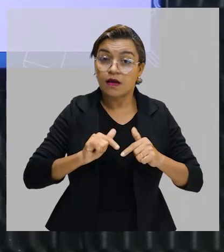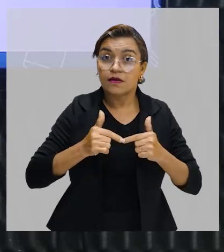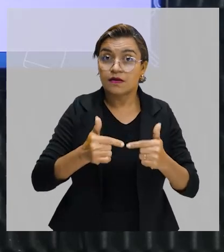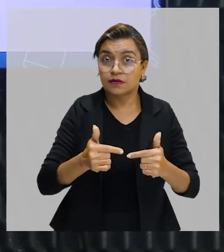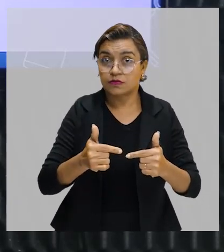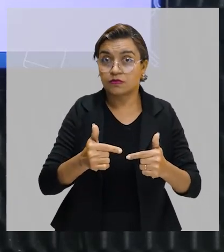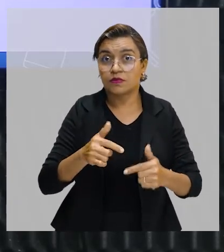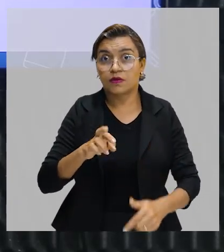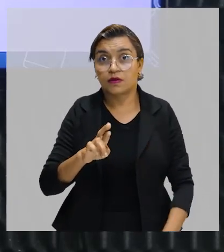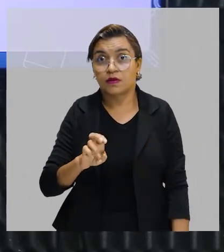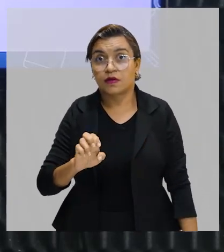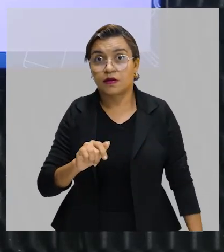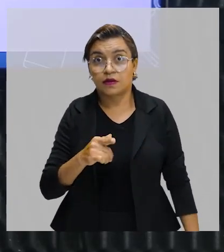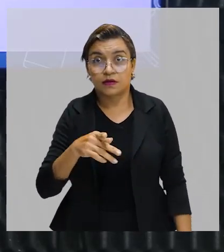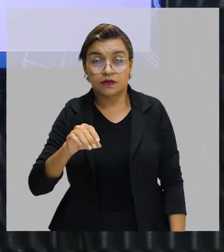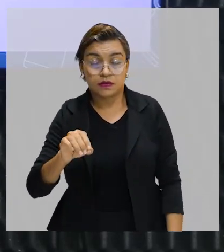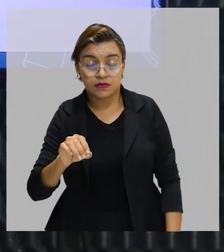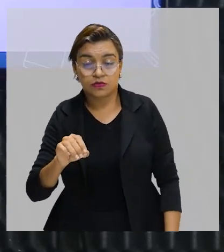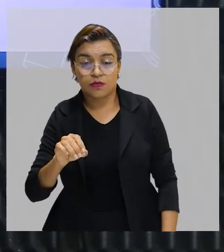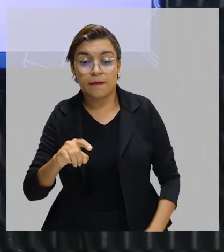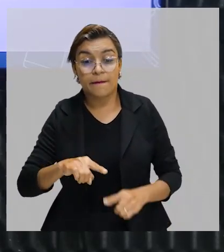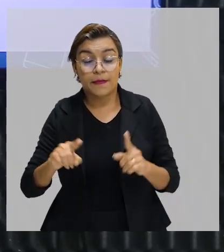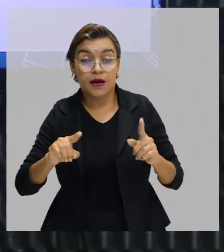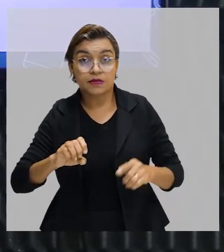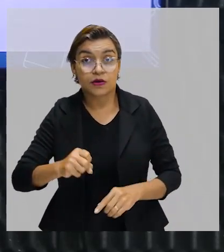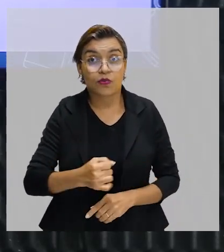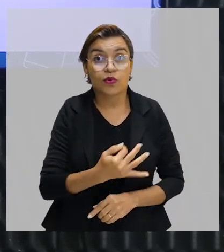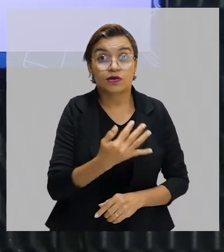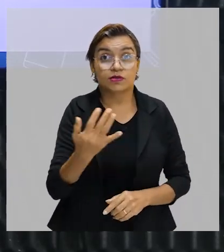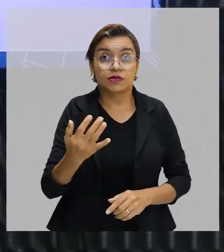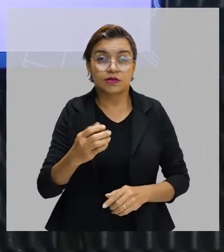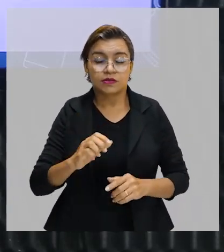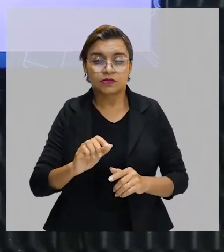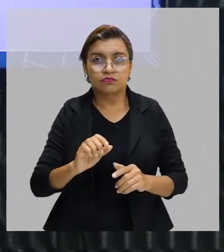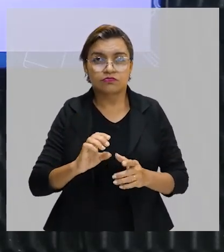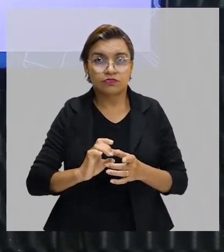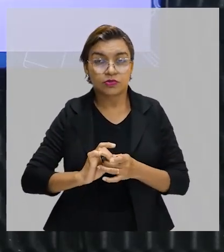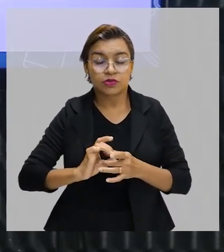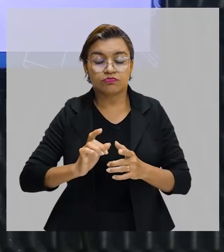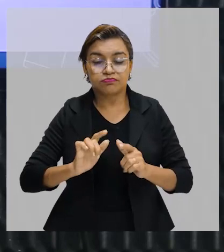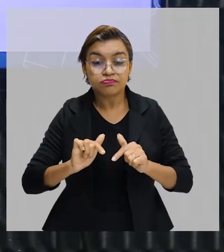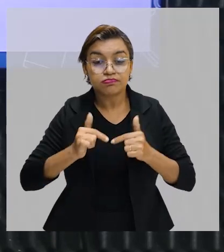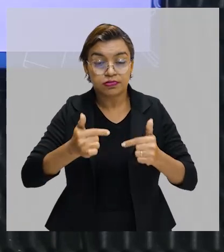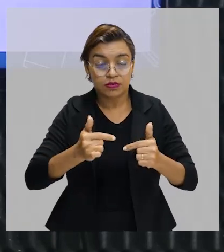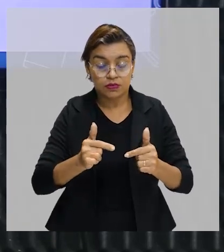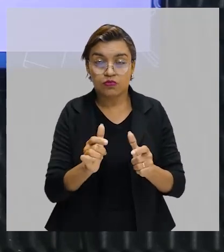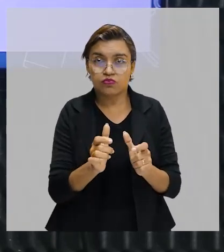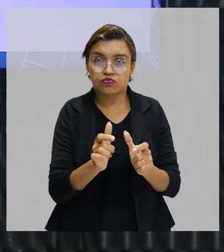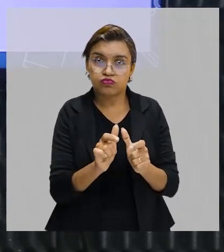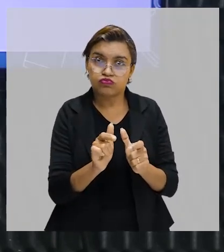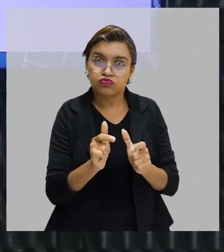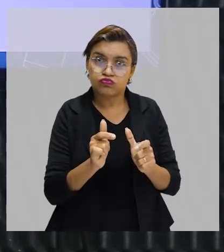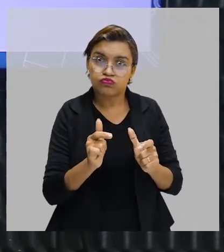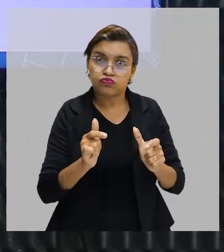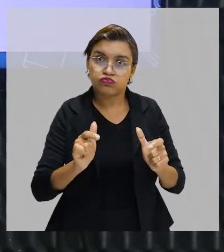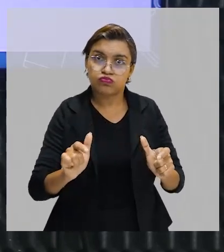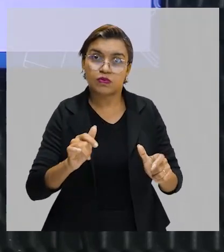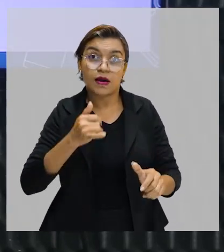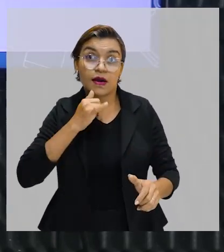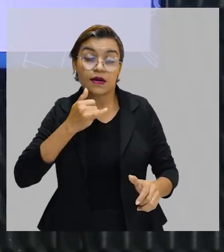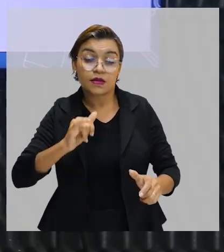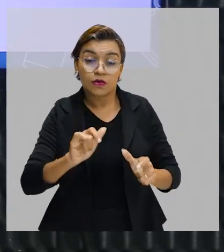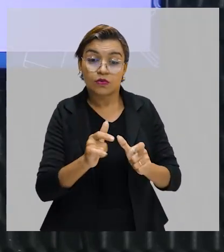quantidade, não é, de reação que já está aumentando, né? A quantidade de energia que está sendo liberada já está